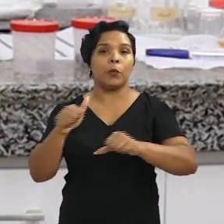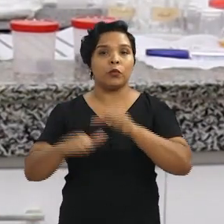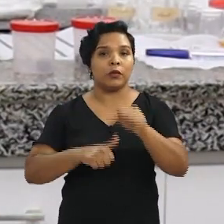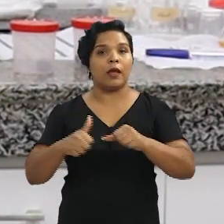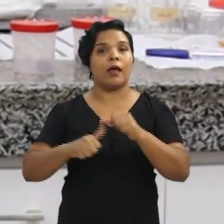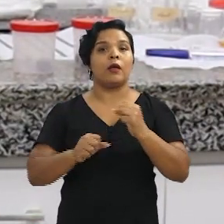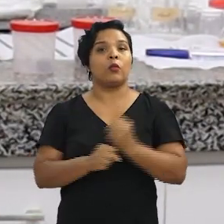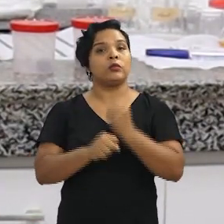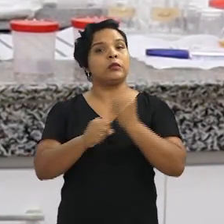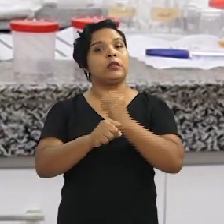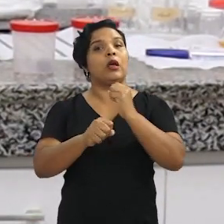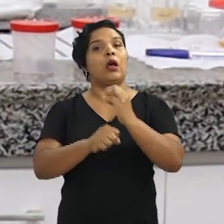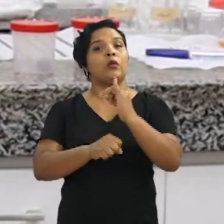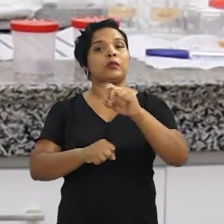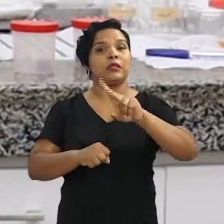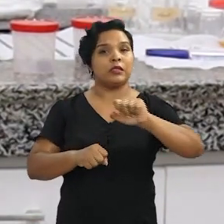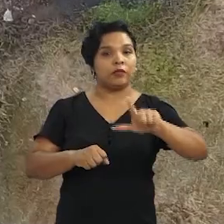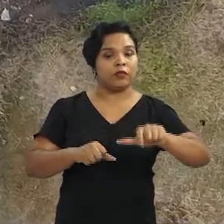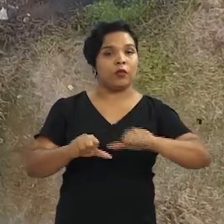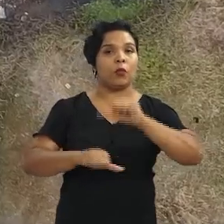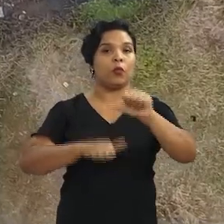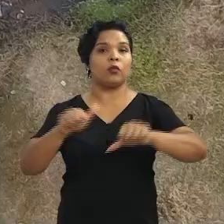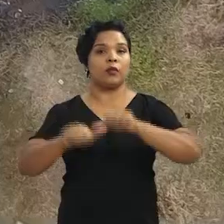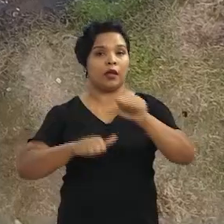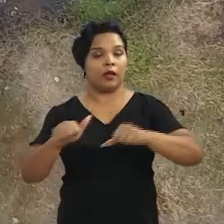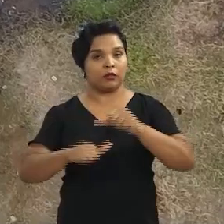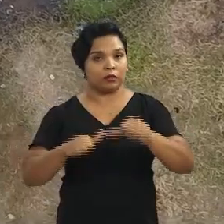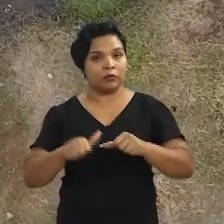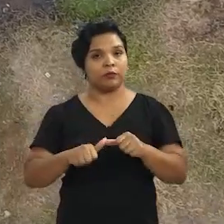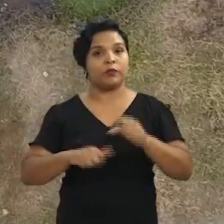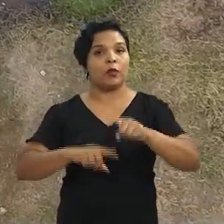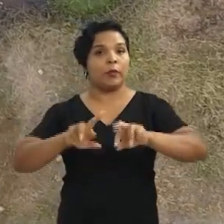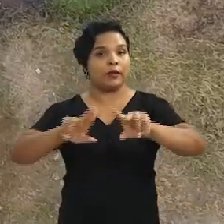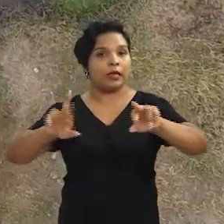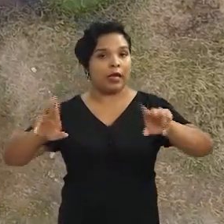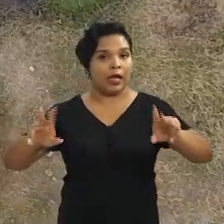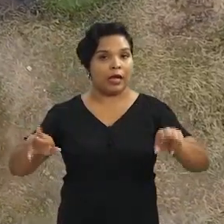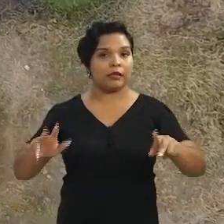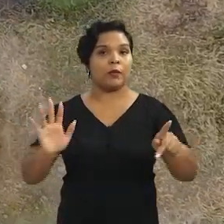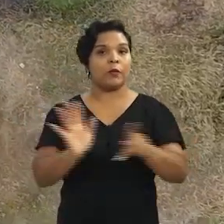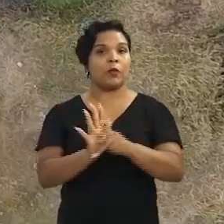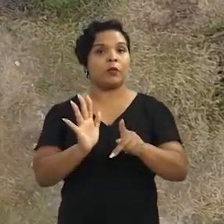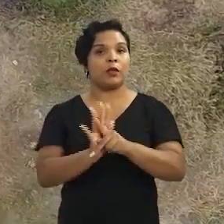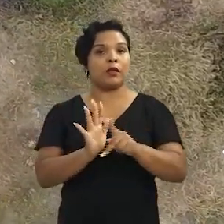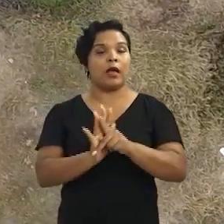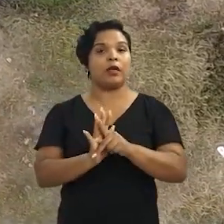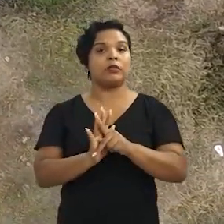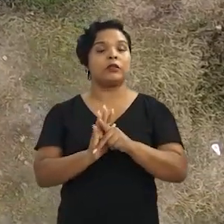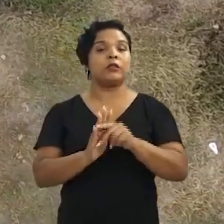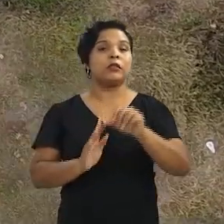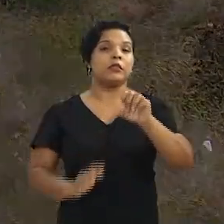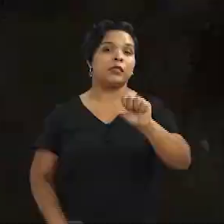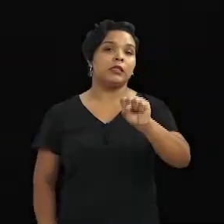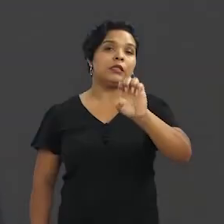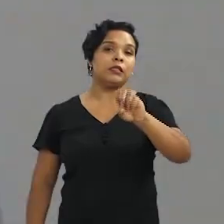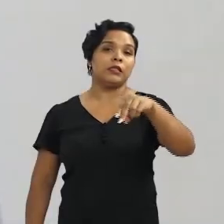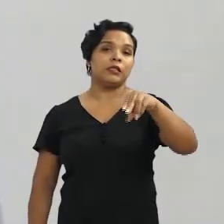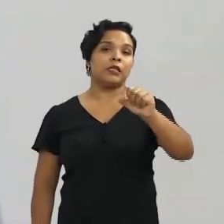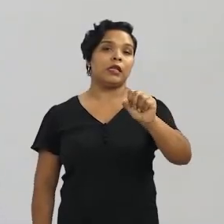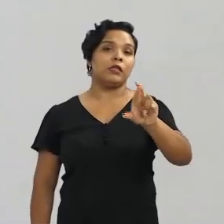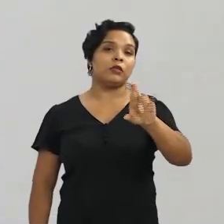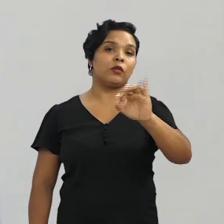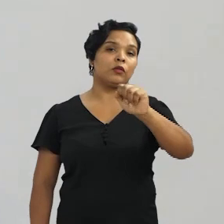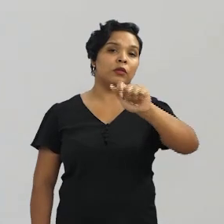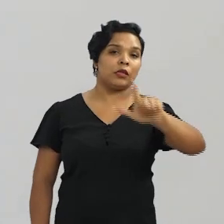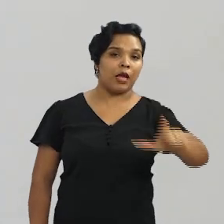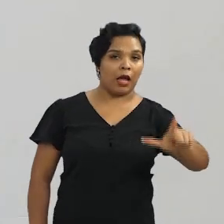para o setor da construção civil, transformando os materiais convencionais em materiais com propriedades sensoriais. O nosso projeto